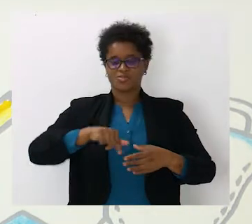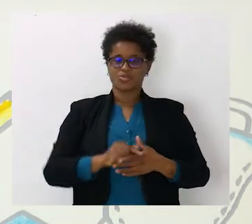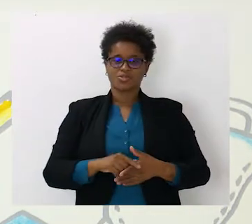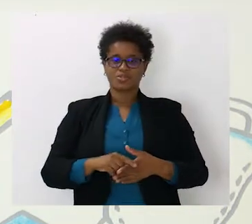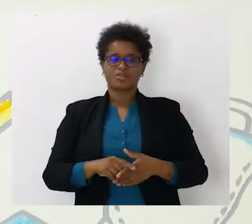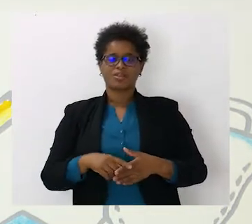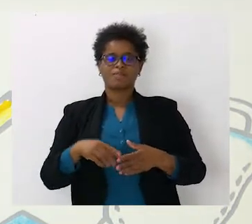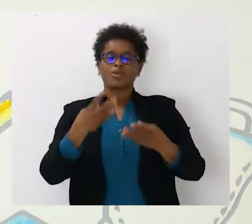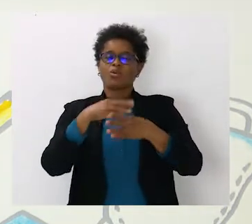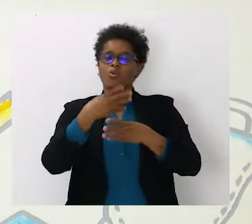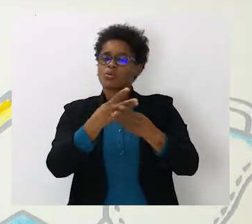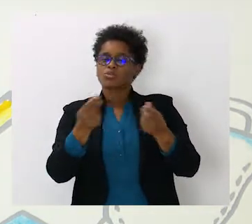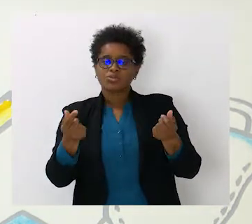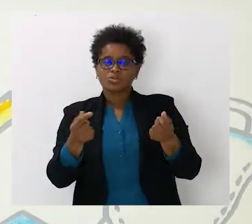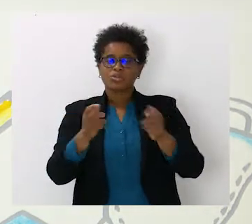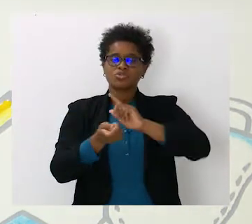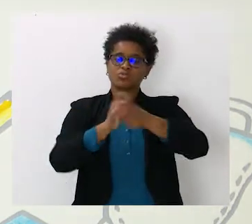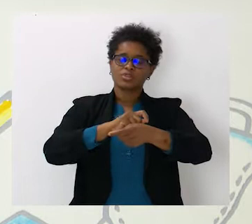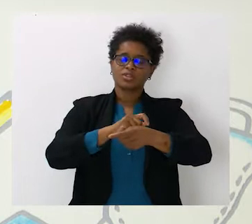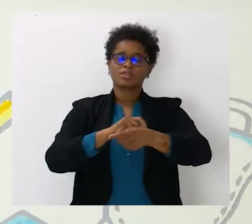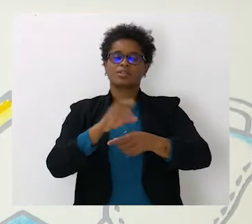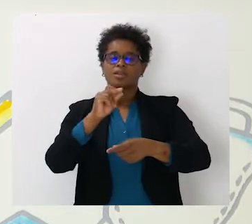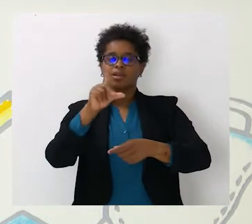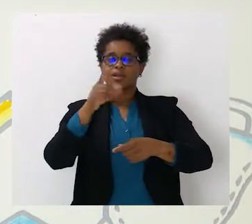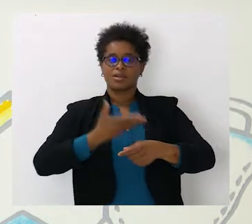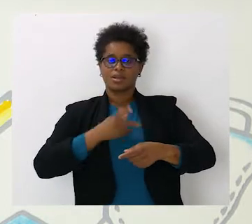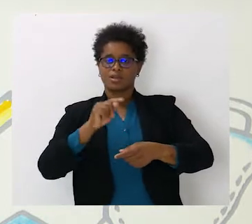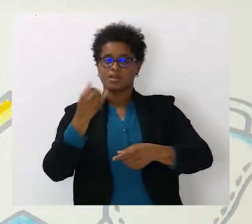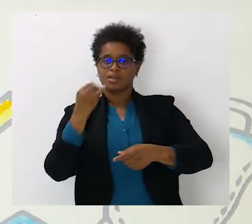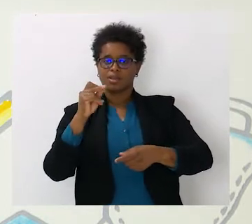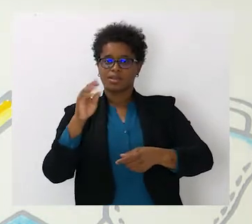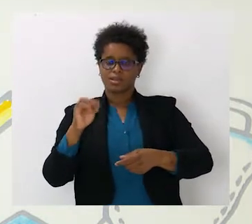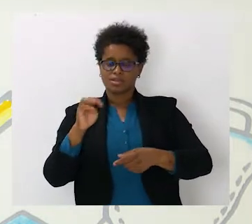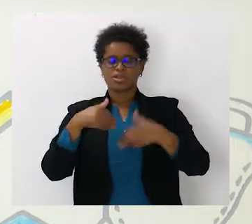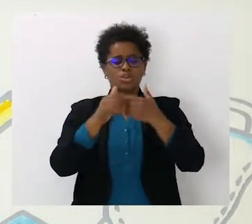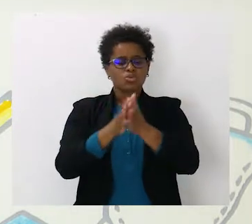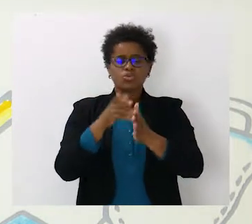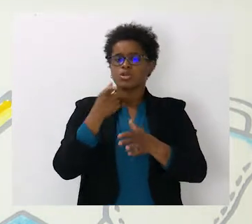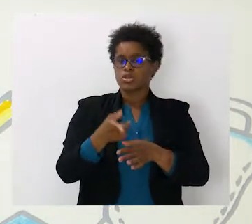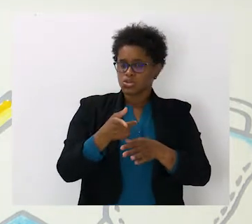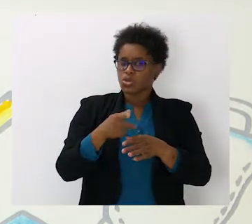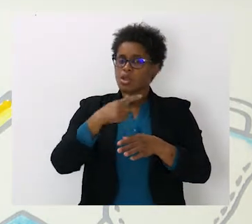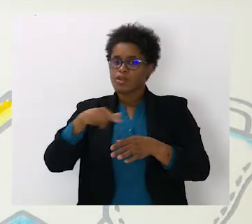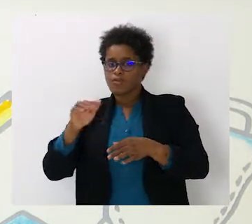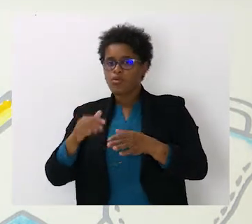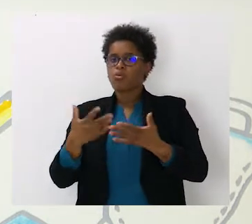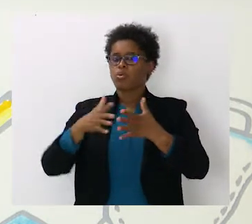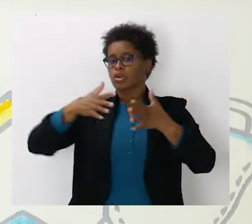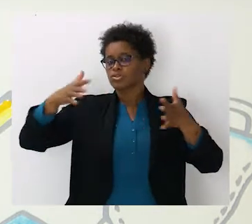mostra consequências das transformações das aldeias. Que tudo isto levou